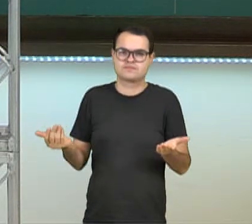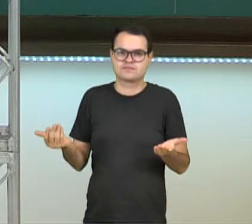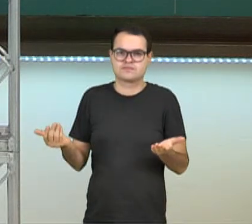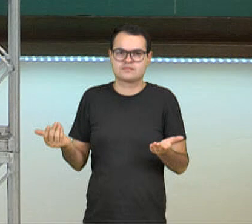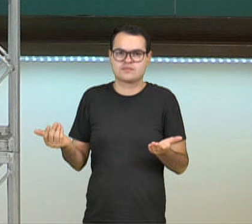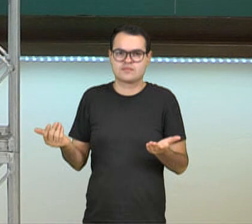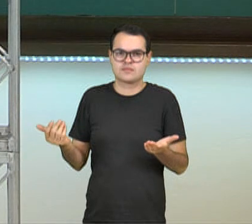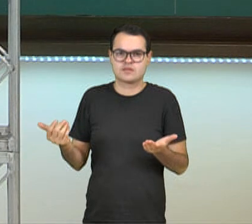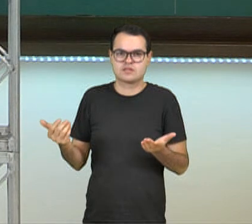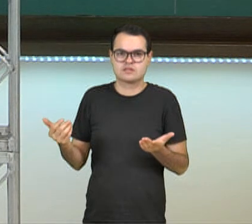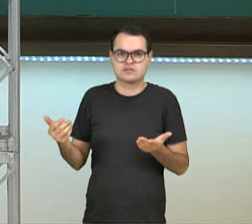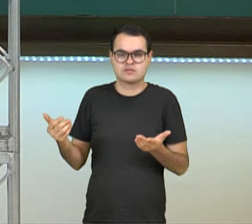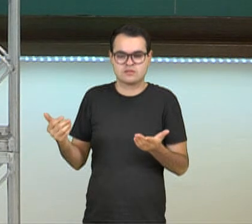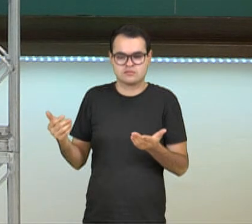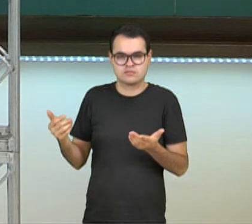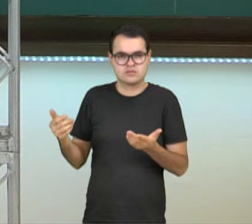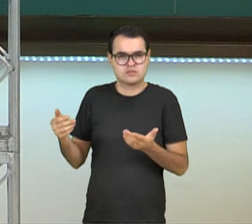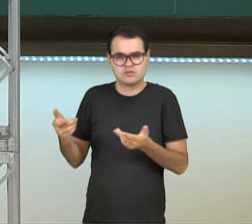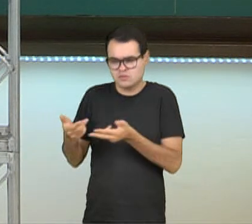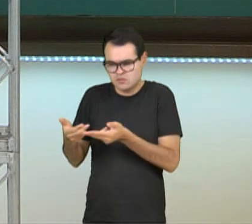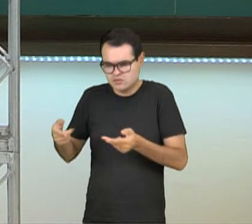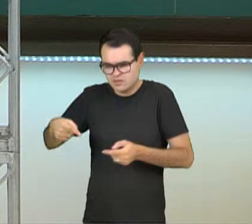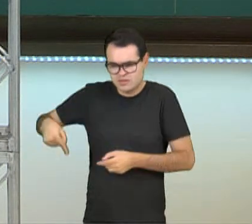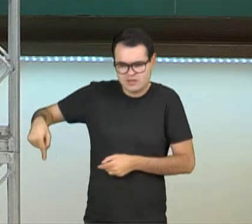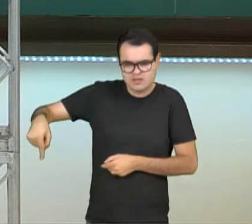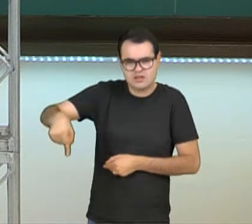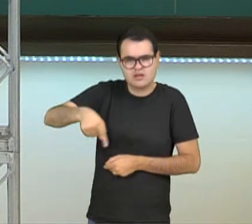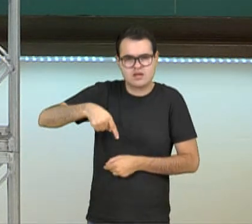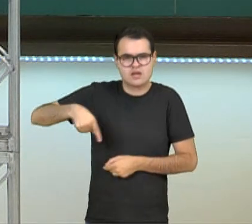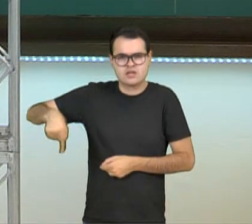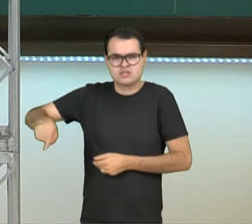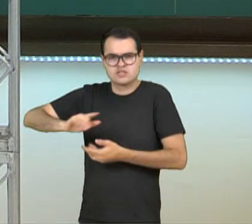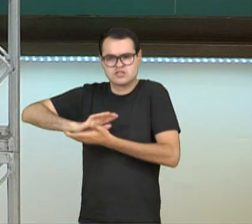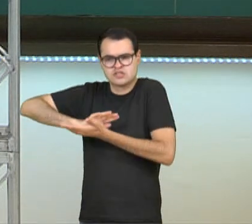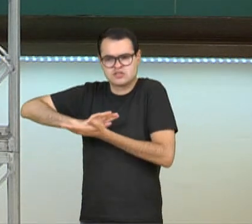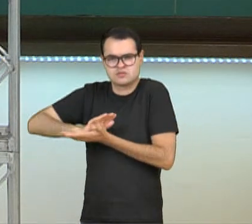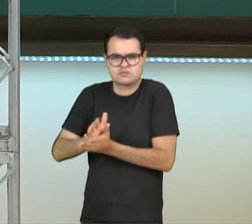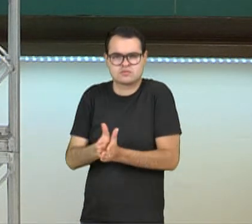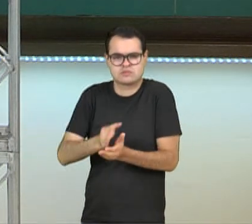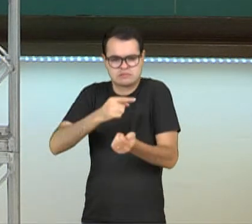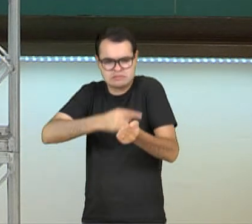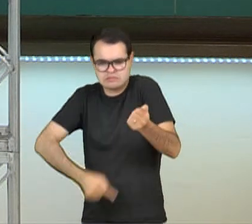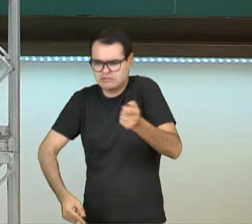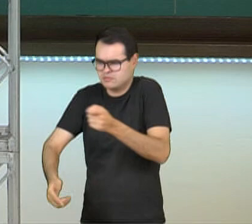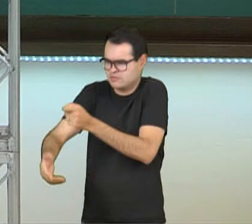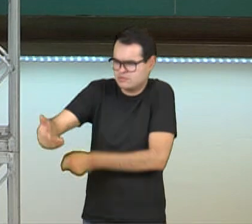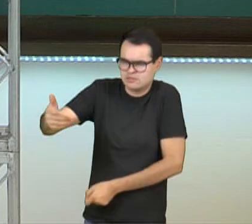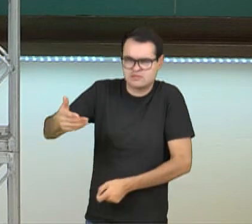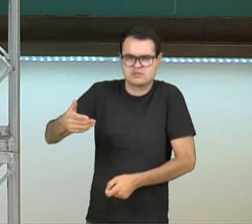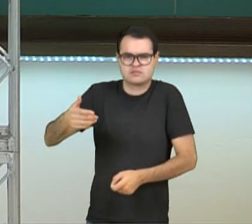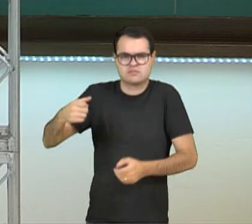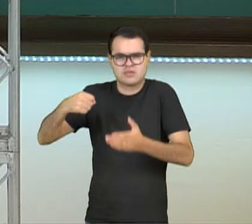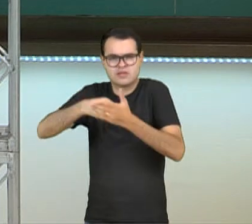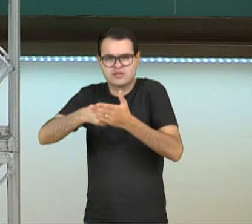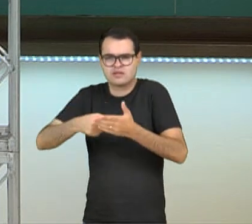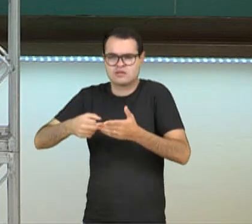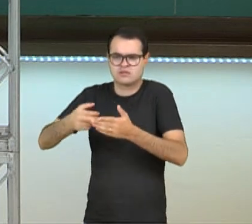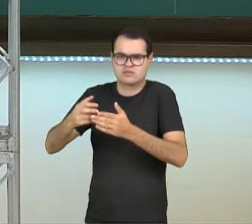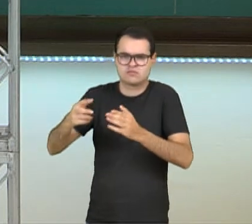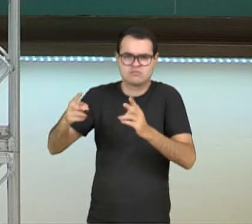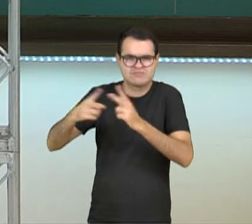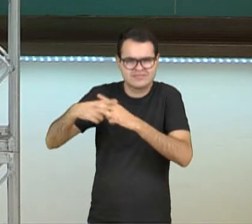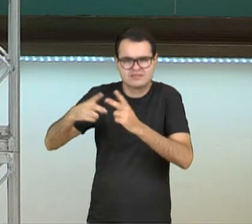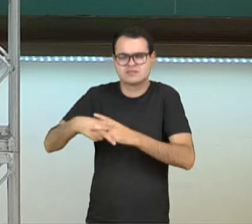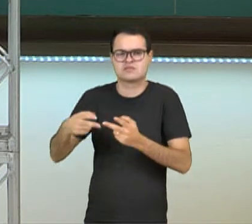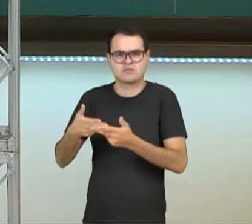se bater. Eles começaram, então, eles a se machucar para que o governo tentasse fazer alguma coisa.